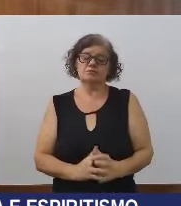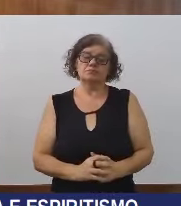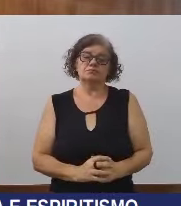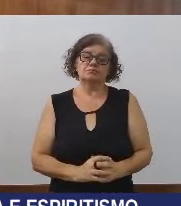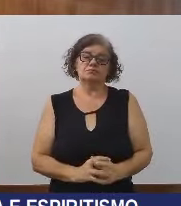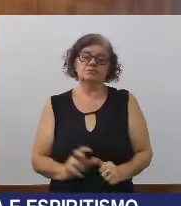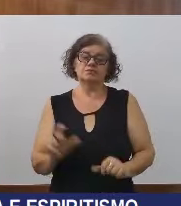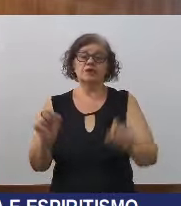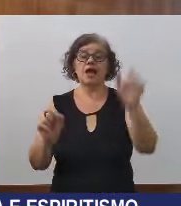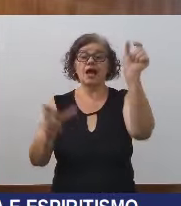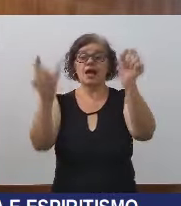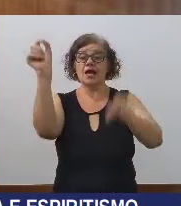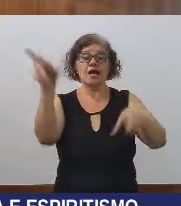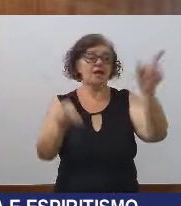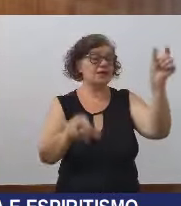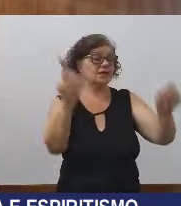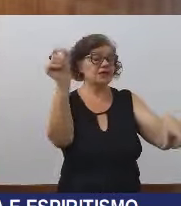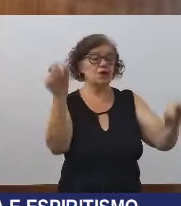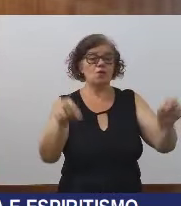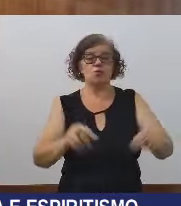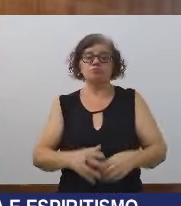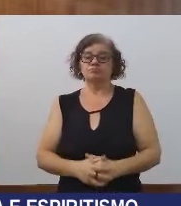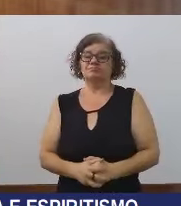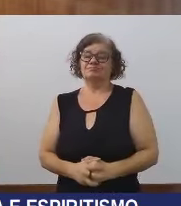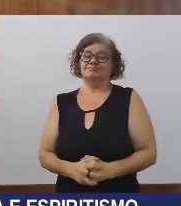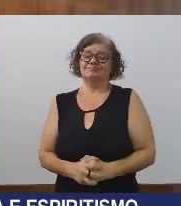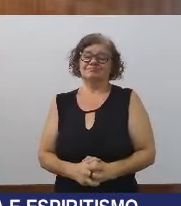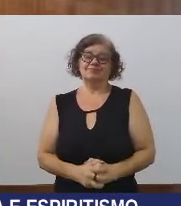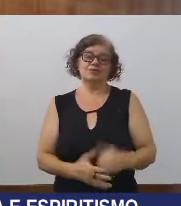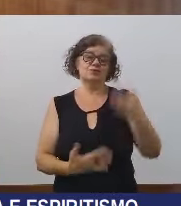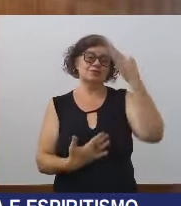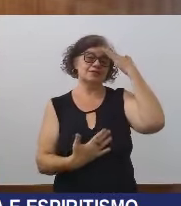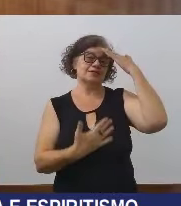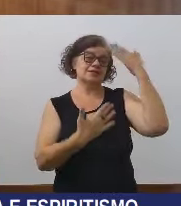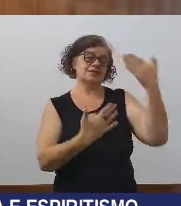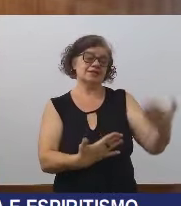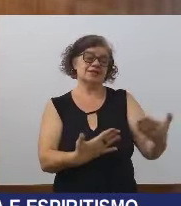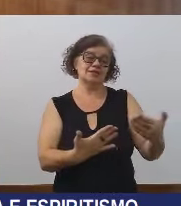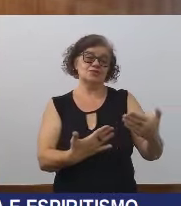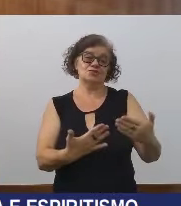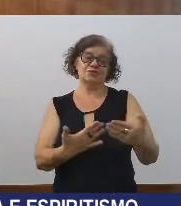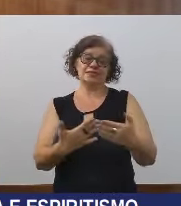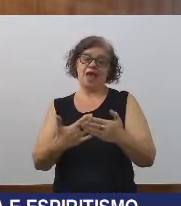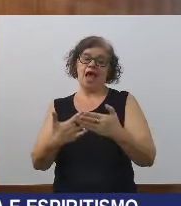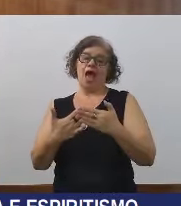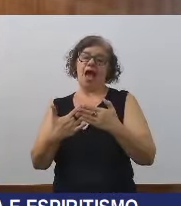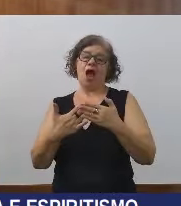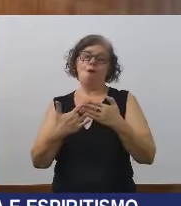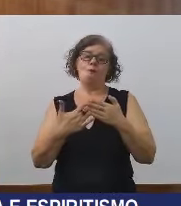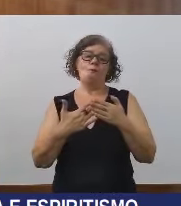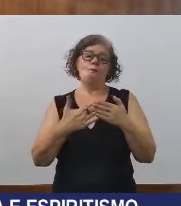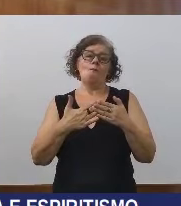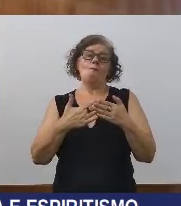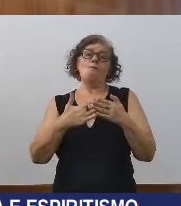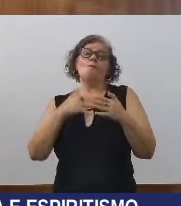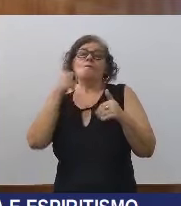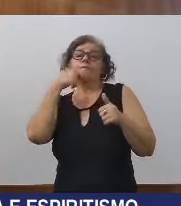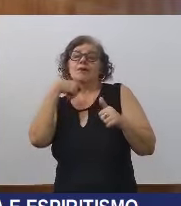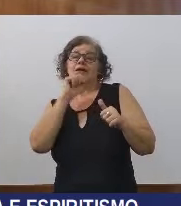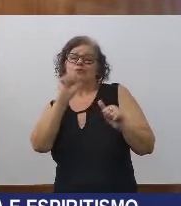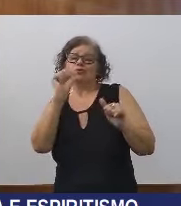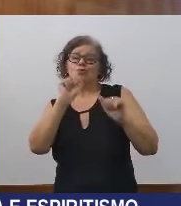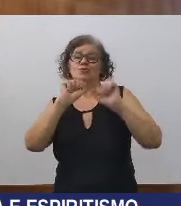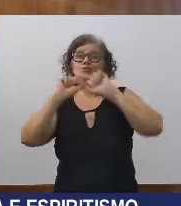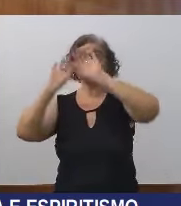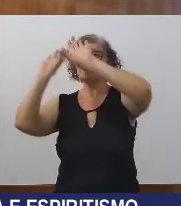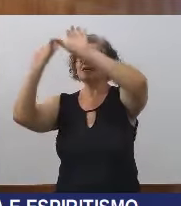permitido a cada um de nós. E a nossa gratidão em forma de louvor, através da prece: